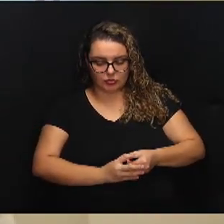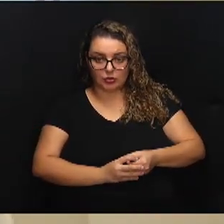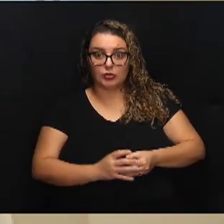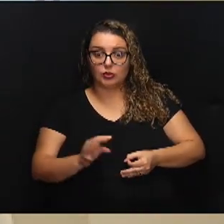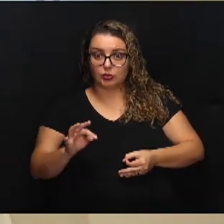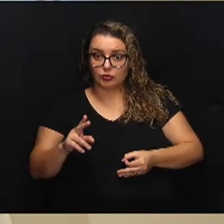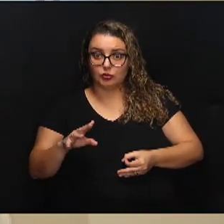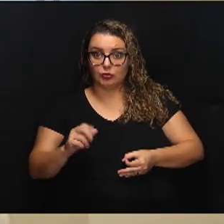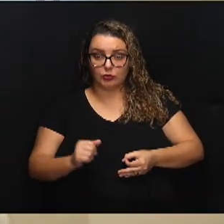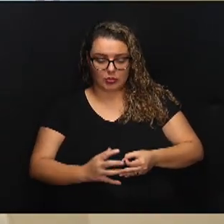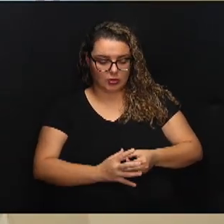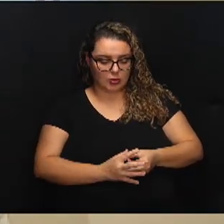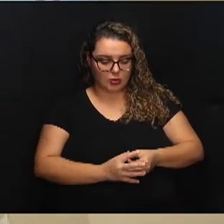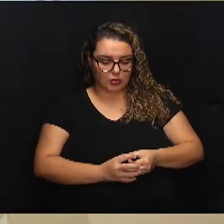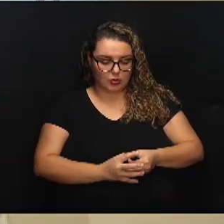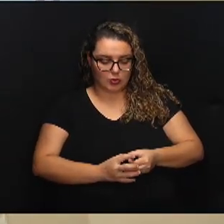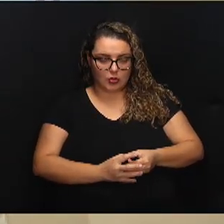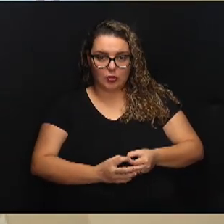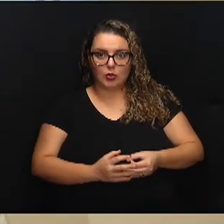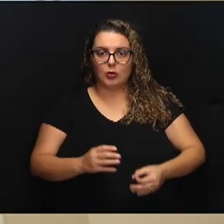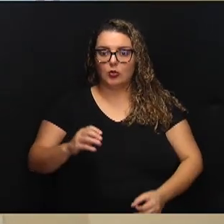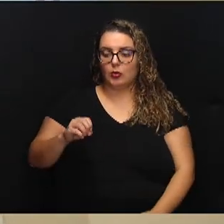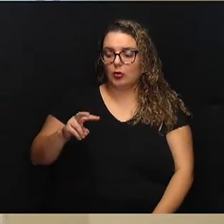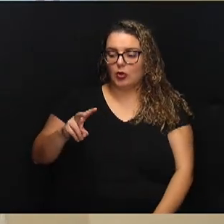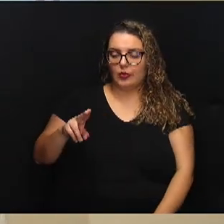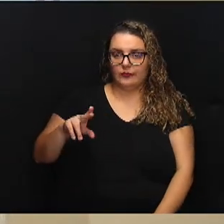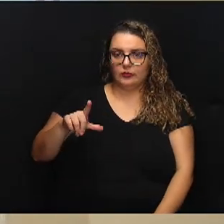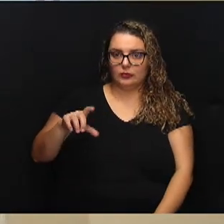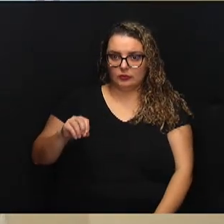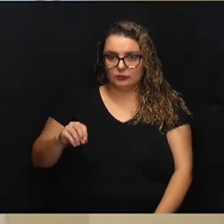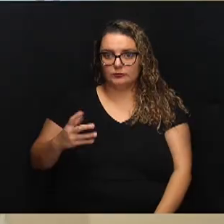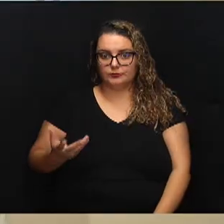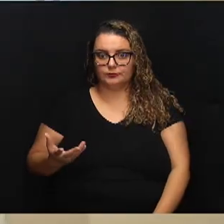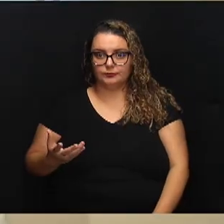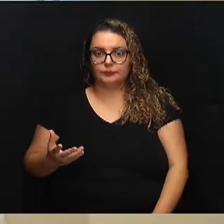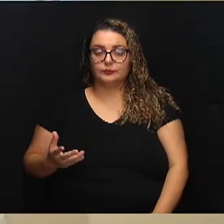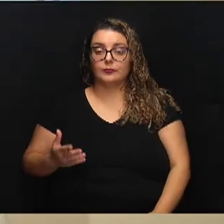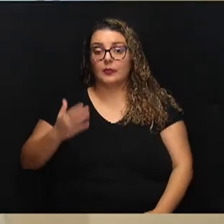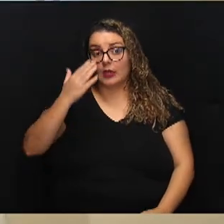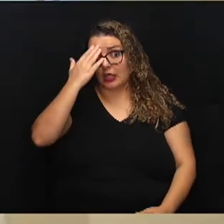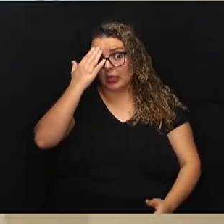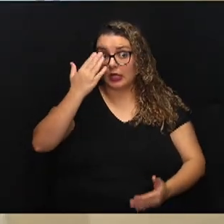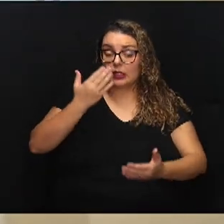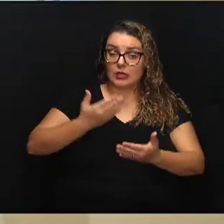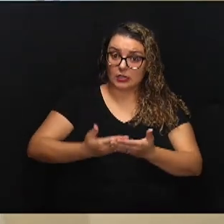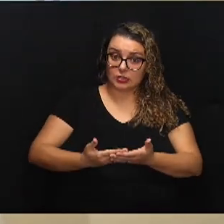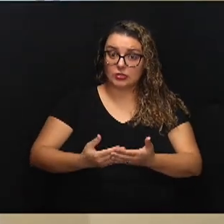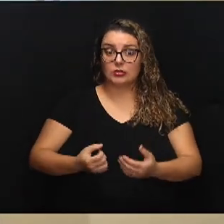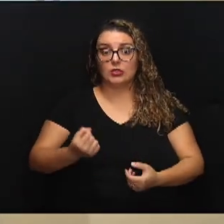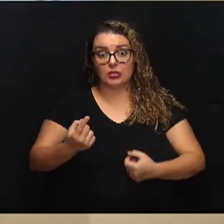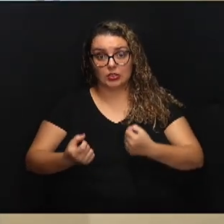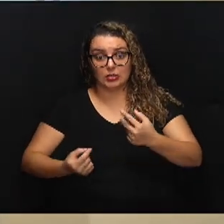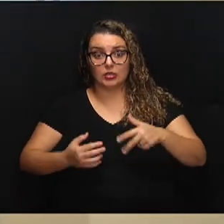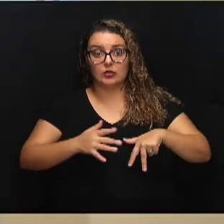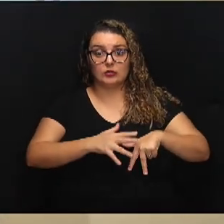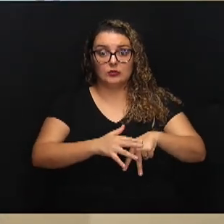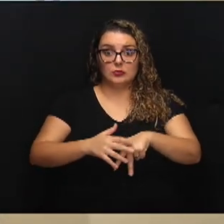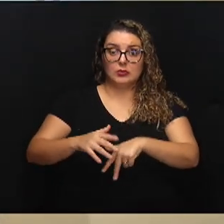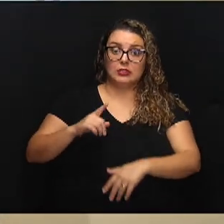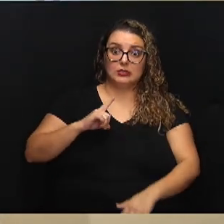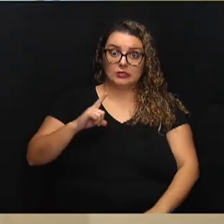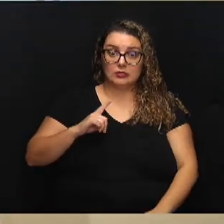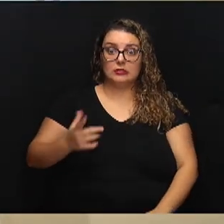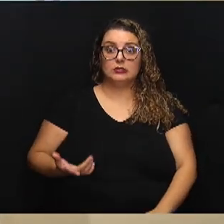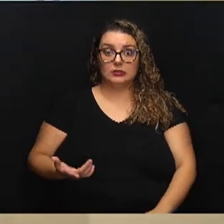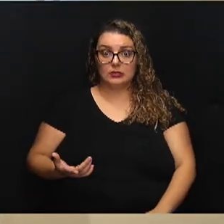que captam o óvulo na hora da ovulação. Acredita-se que algumas pacientes têm um surgimento